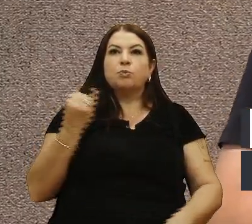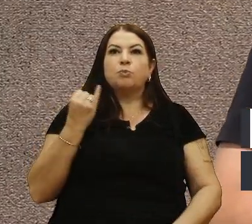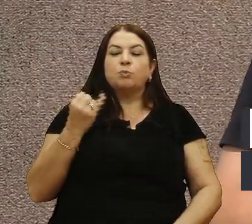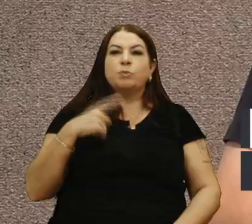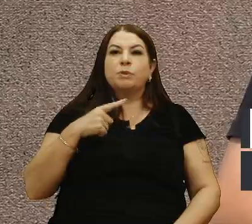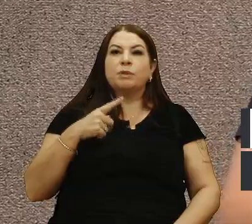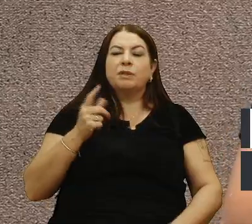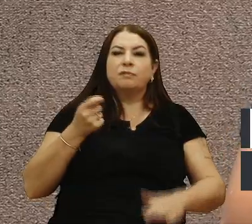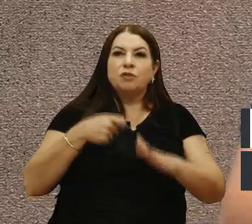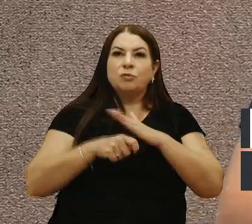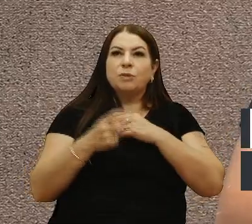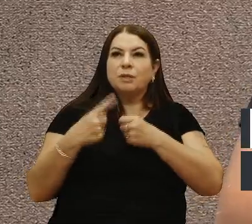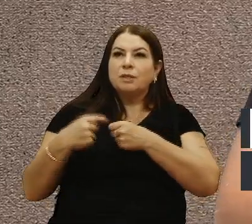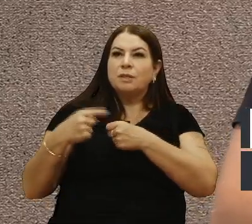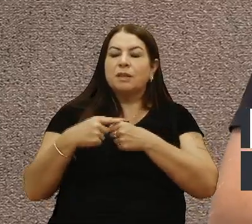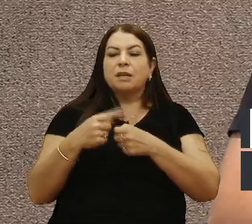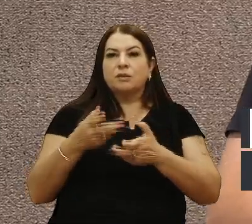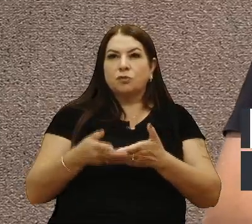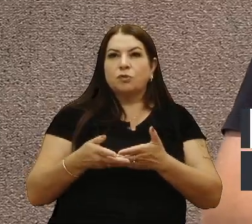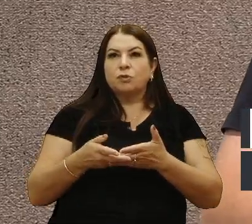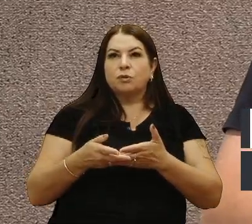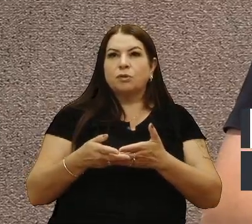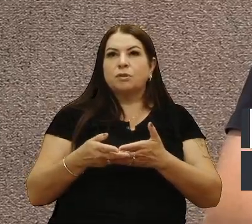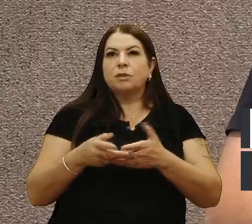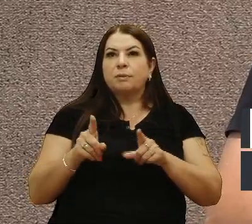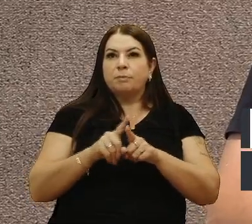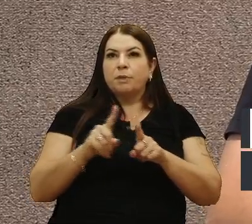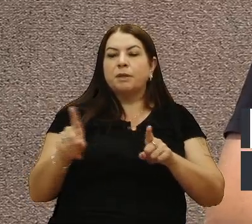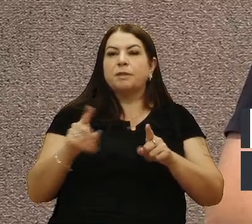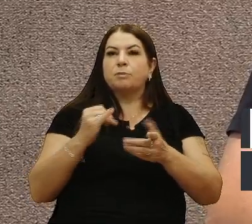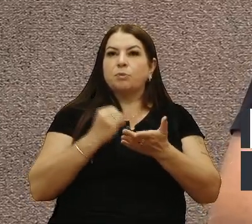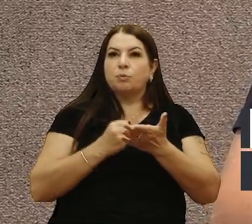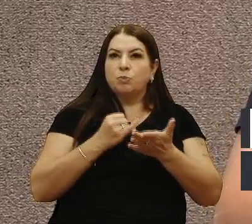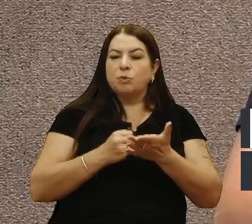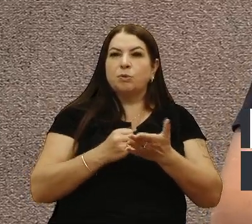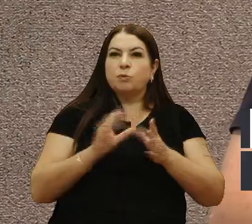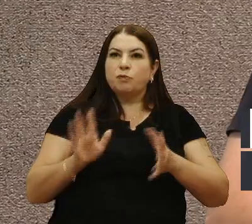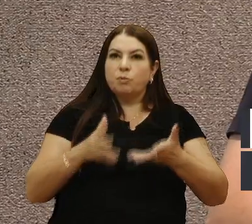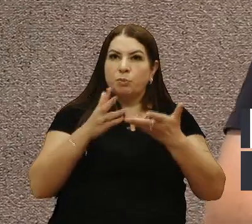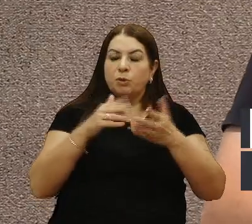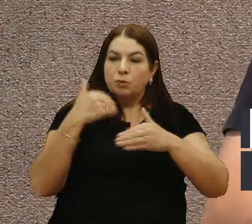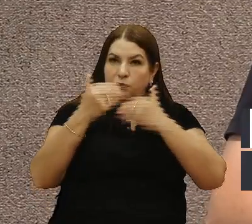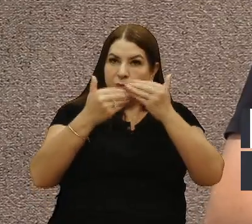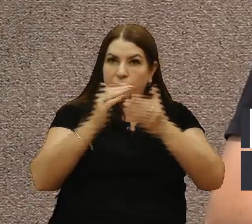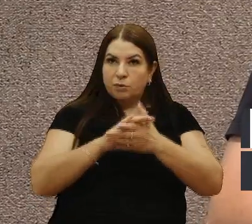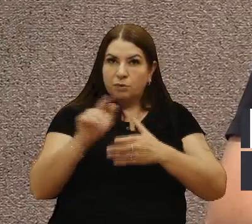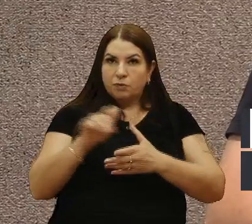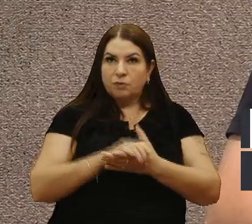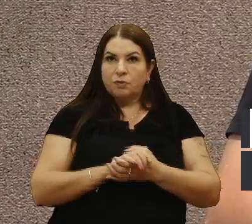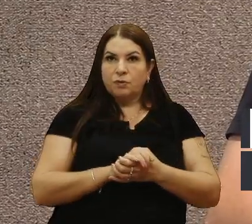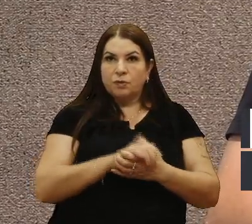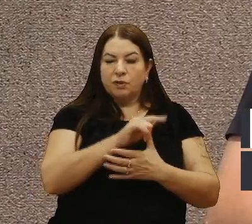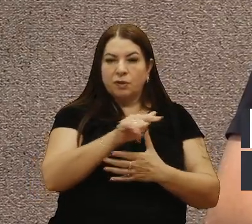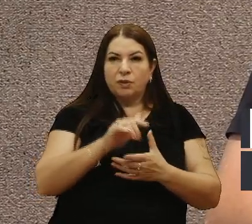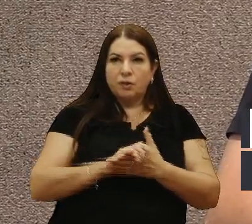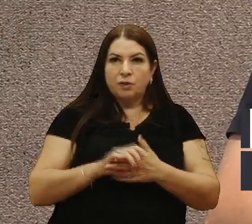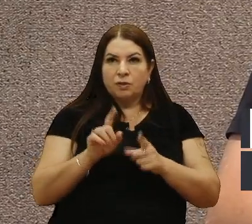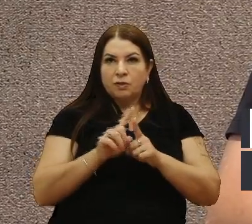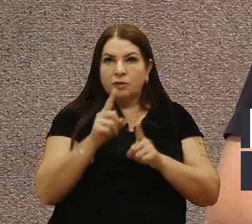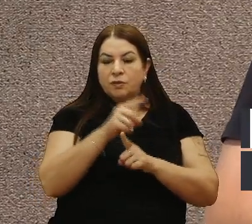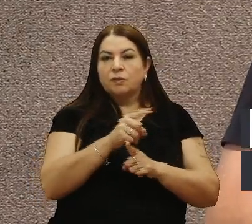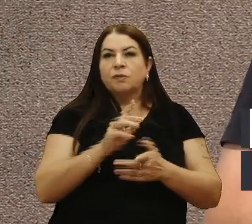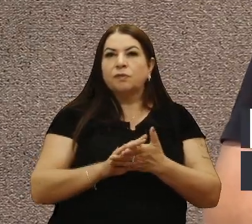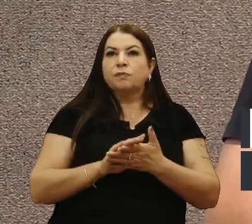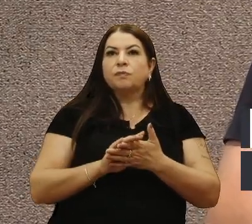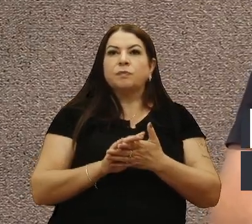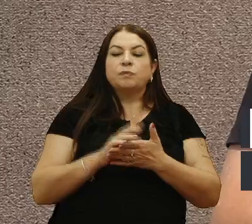queremos investimento na cidade, isso passa pela arrecadação tributária, passa pelo fomento e desenvolvimento da Festa da Uva. A gente precisa apoiar a Festa